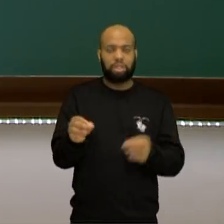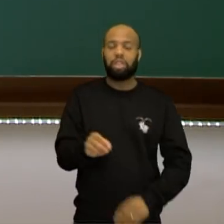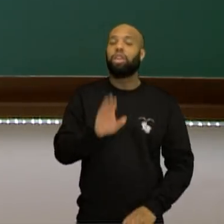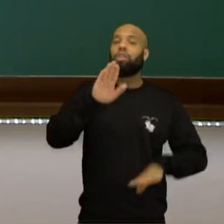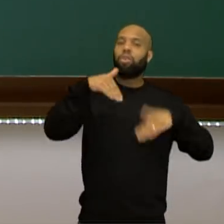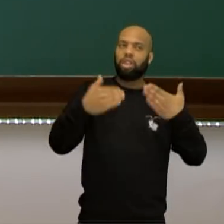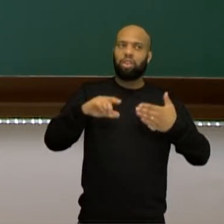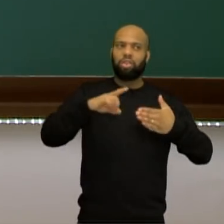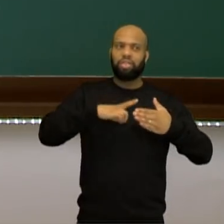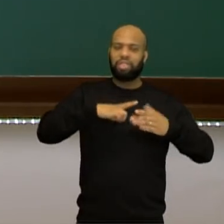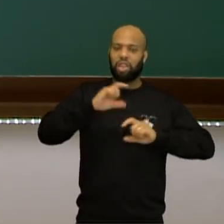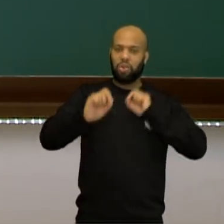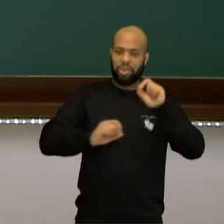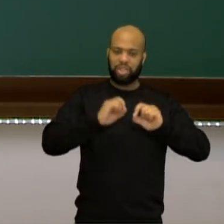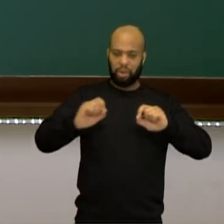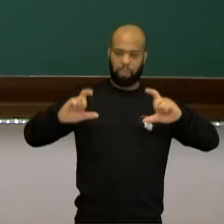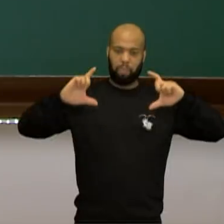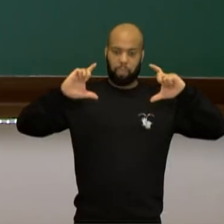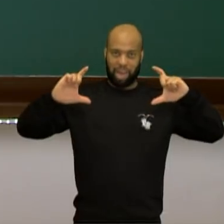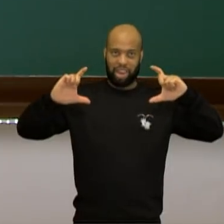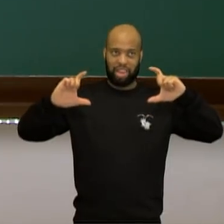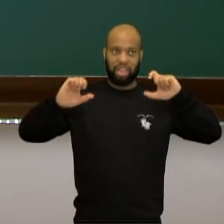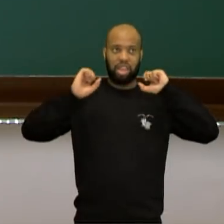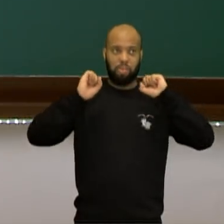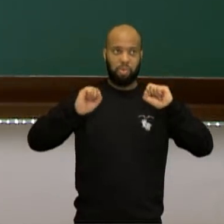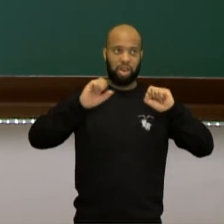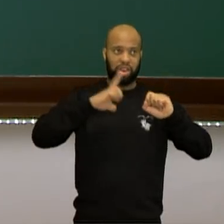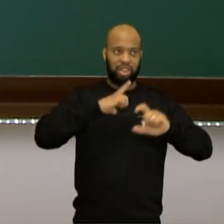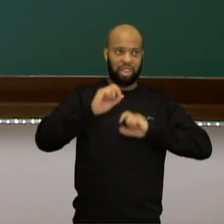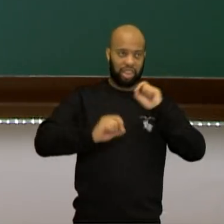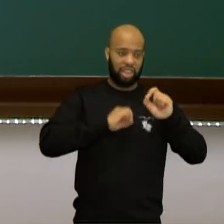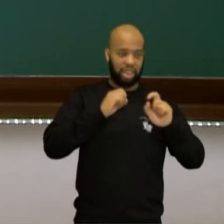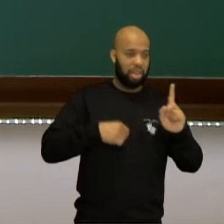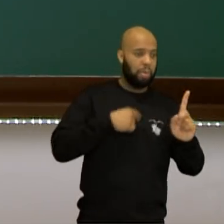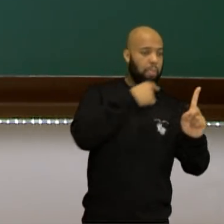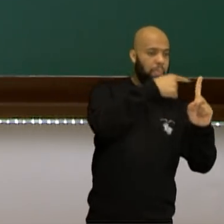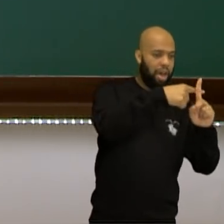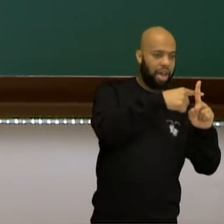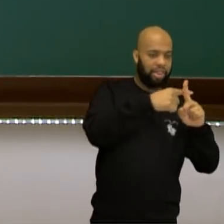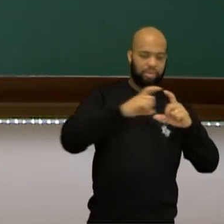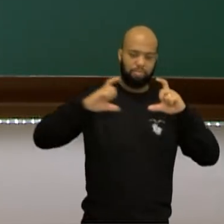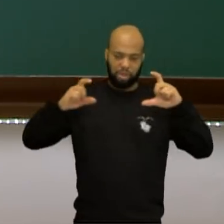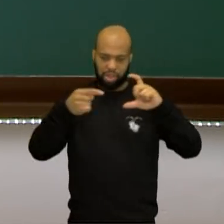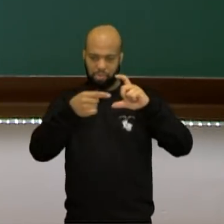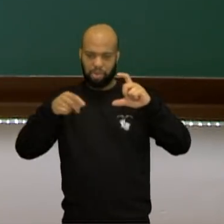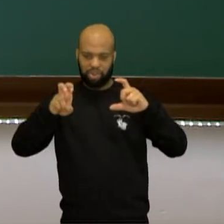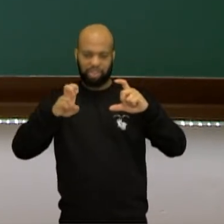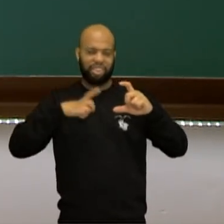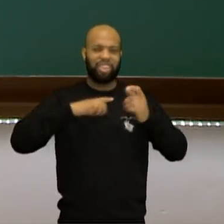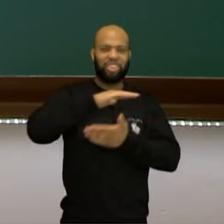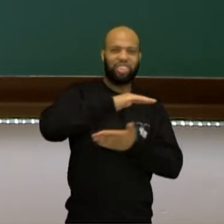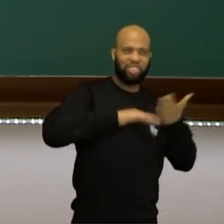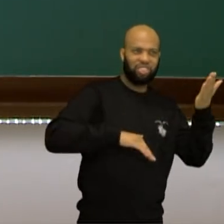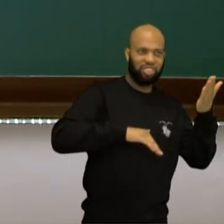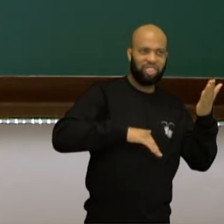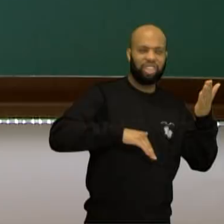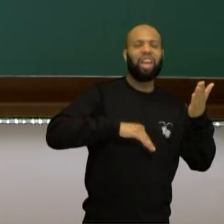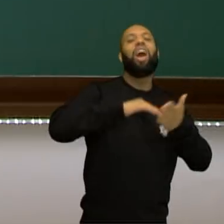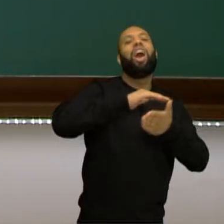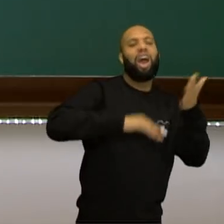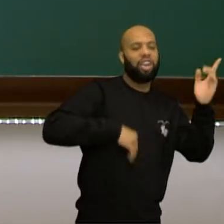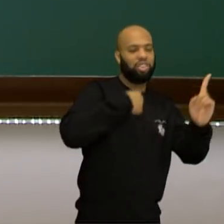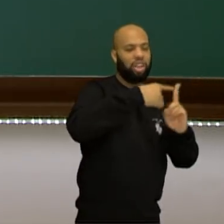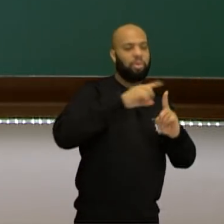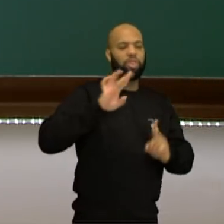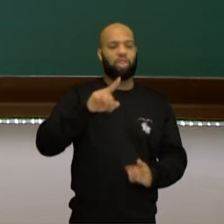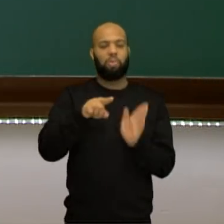lá entre parênteses poderia ter mais, entre parênteses, menos 5? A gente eliminava parênteses, eliminava o sinal de mais e ficava